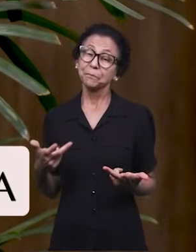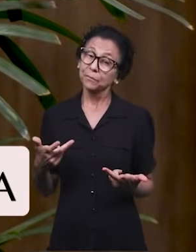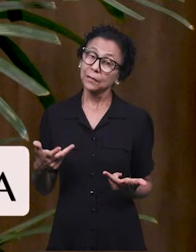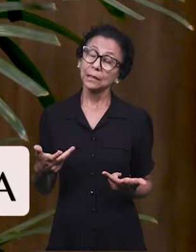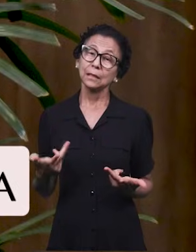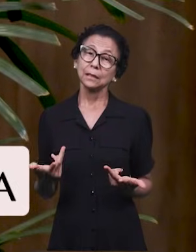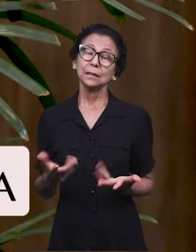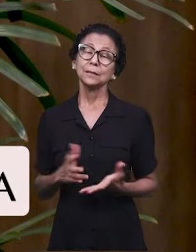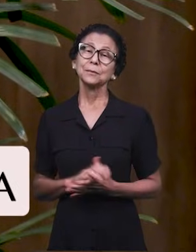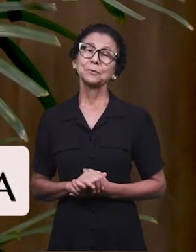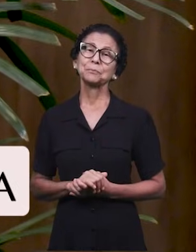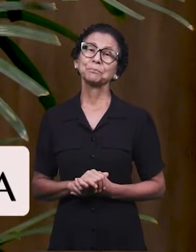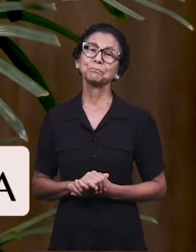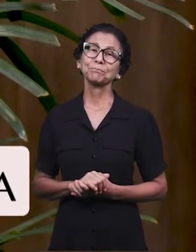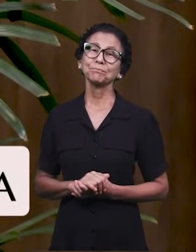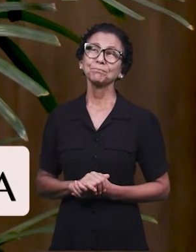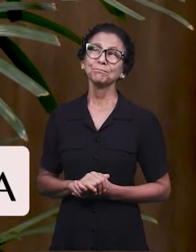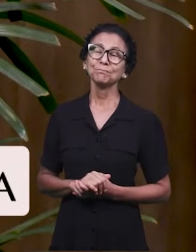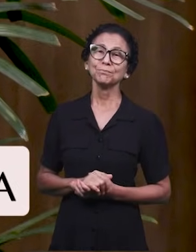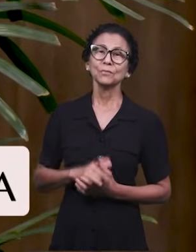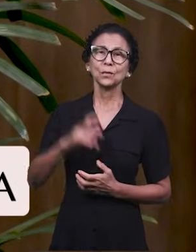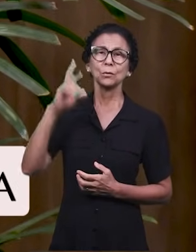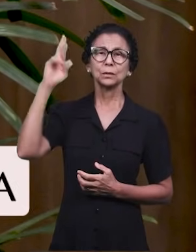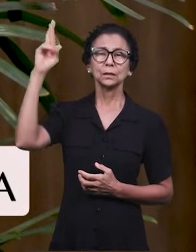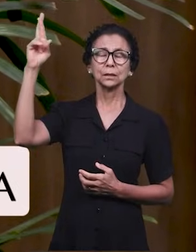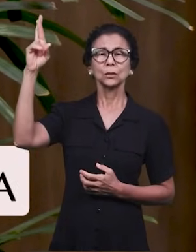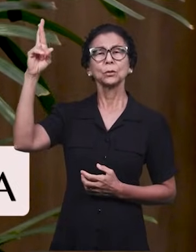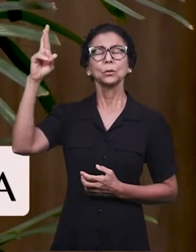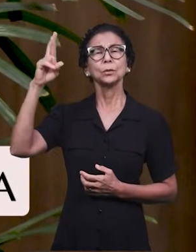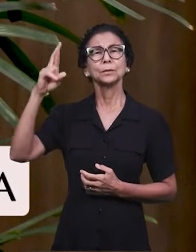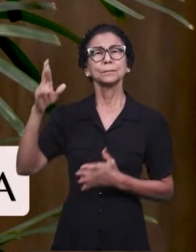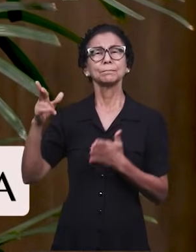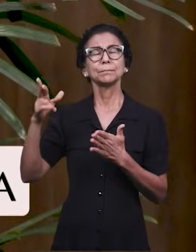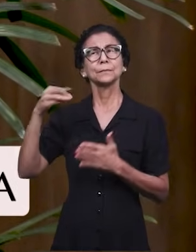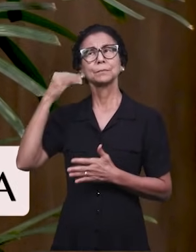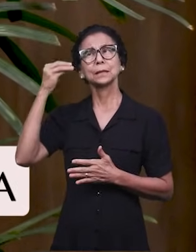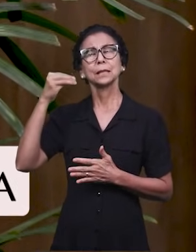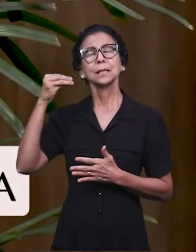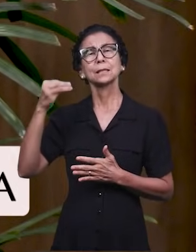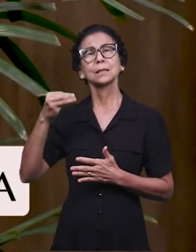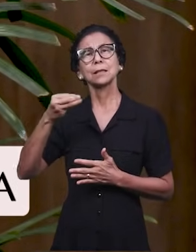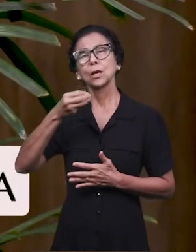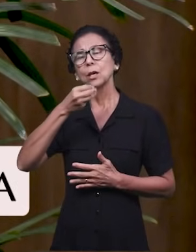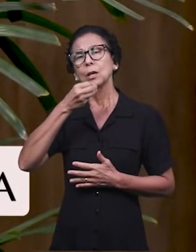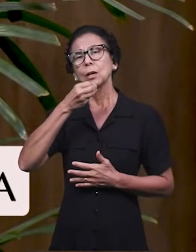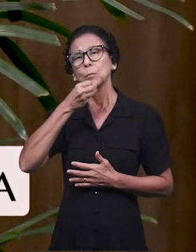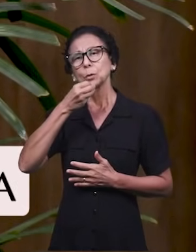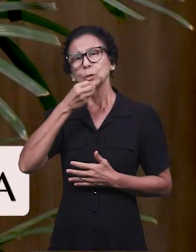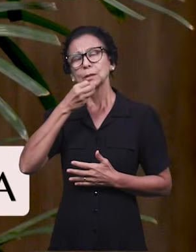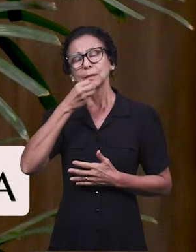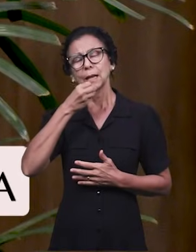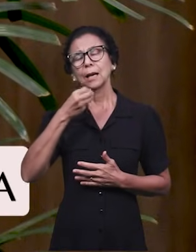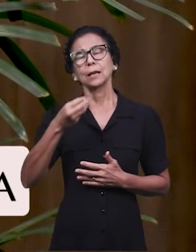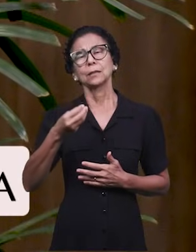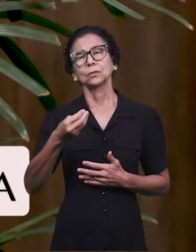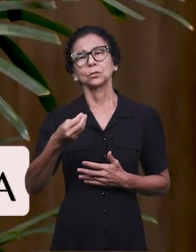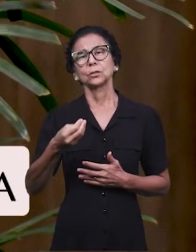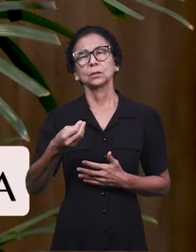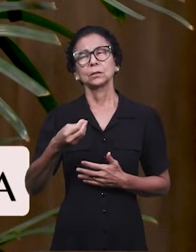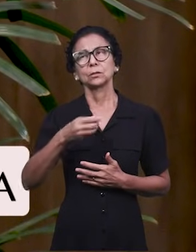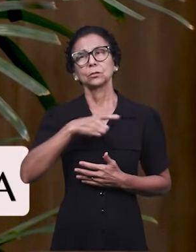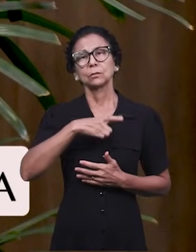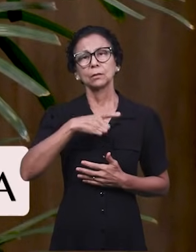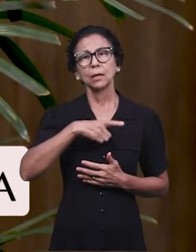experiências o Senhor nos abre oportunidades de falar da obra, de falar do Senhor,